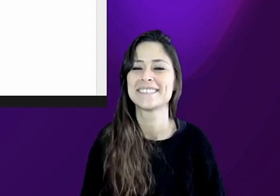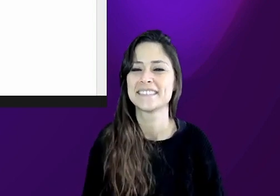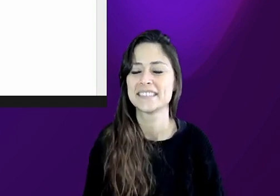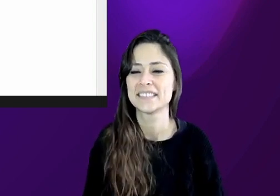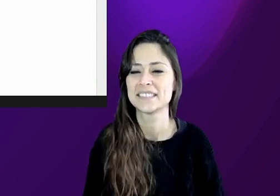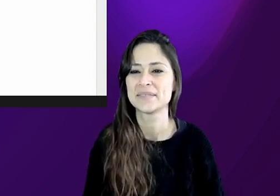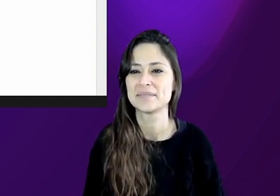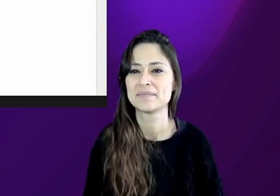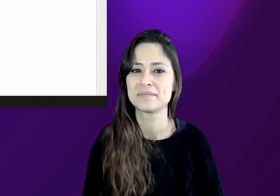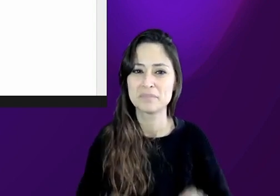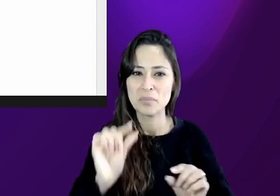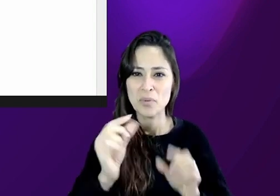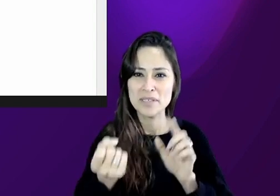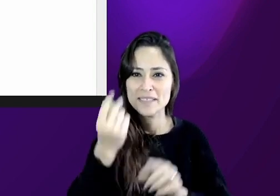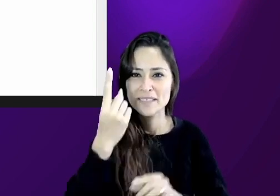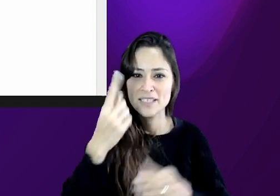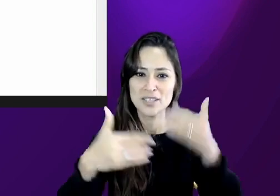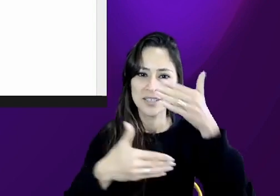estranho aqui.